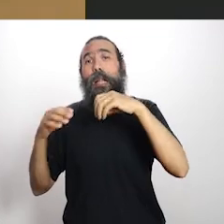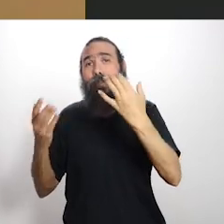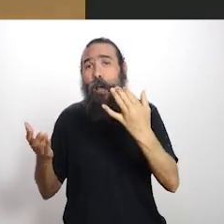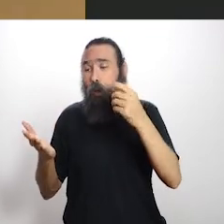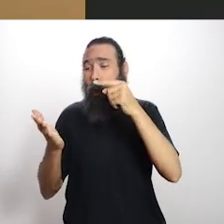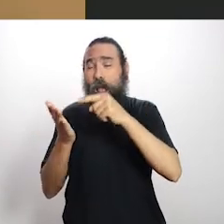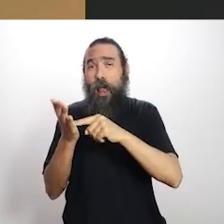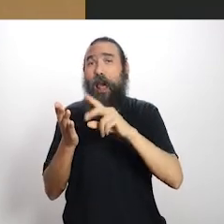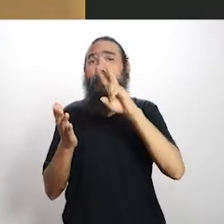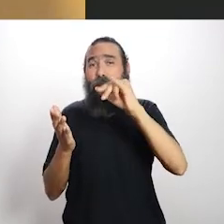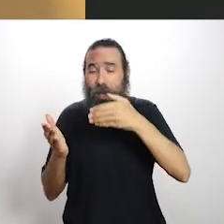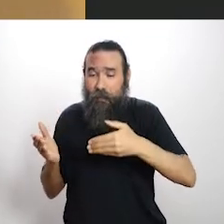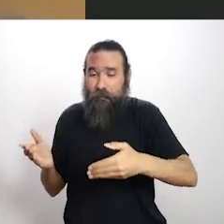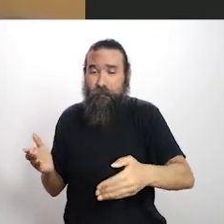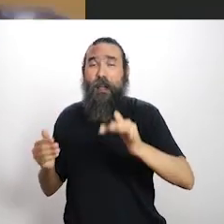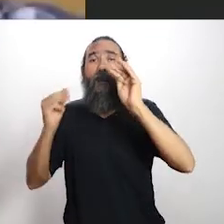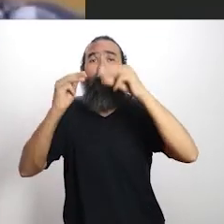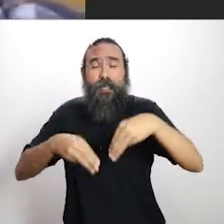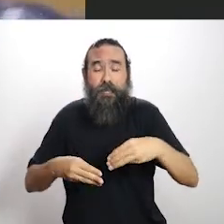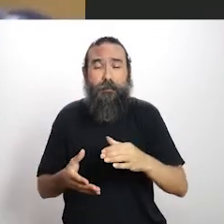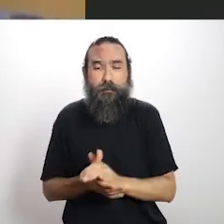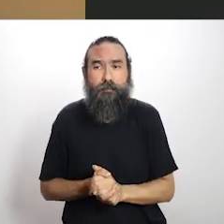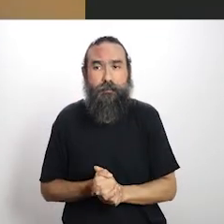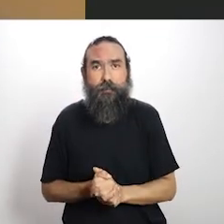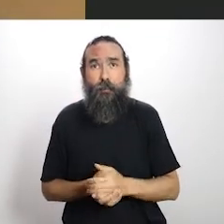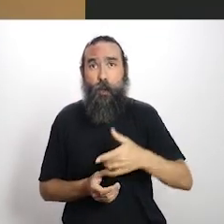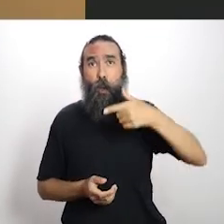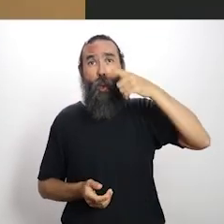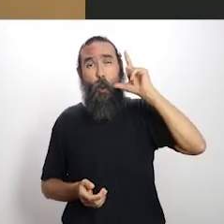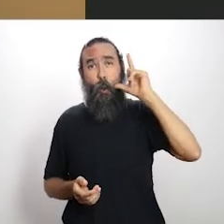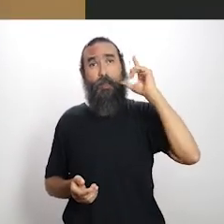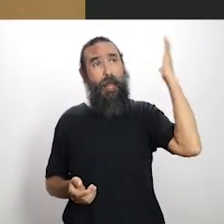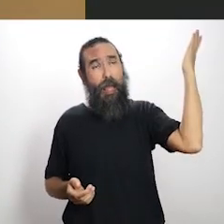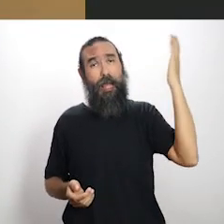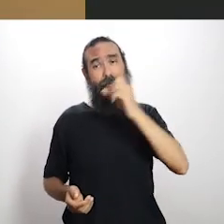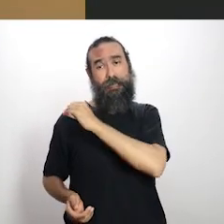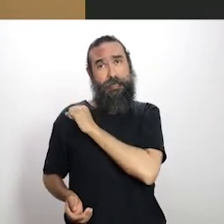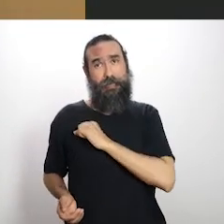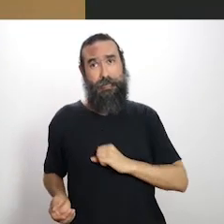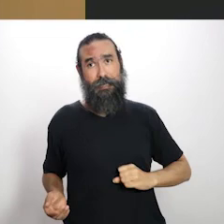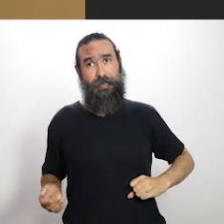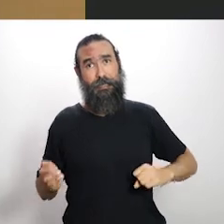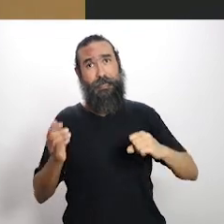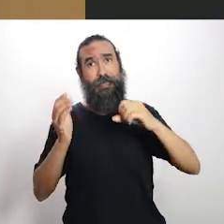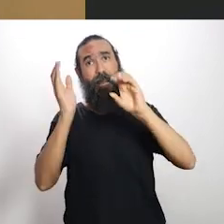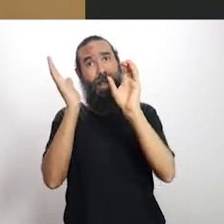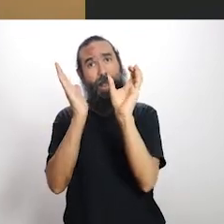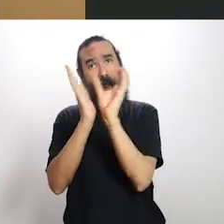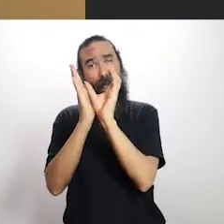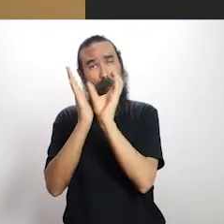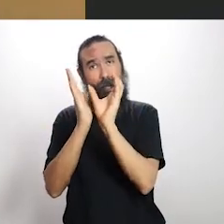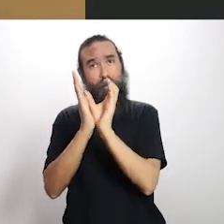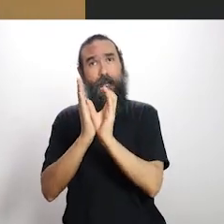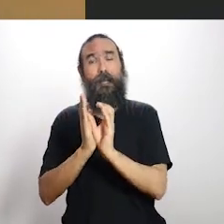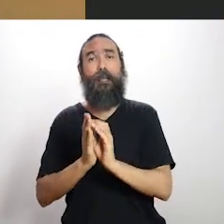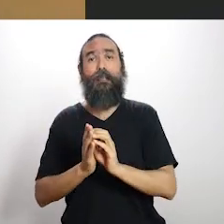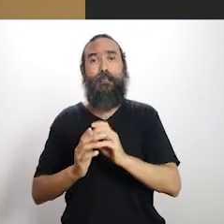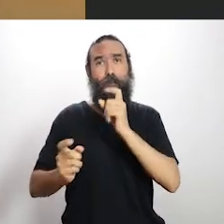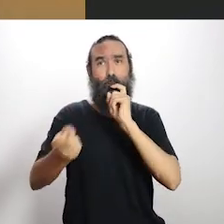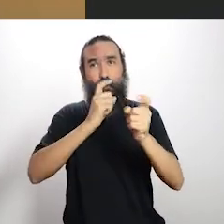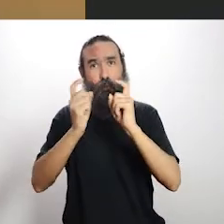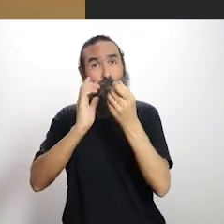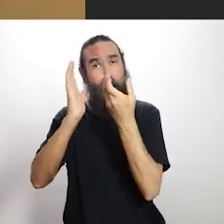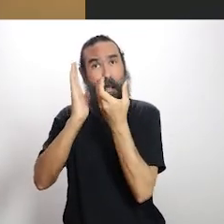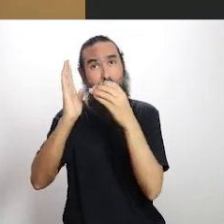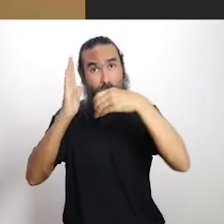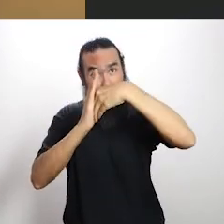precisar ir para a câmara depois de ser sancionada pelo governo mas já está bem negociado então a gente vai ter uma folguinha a mais